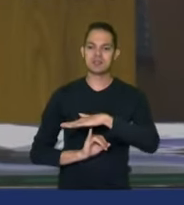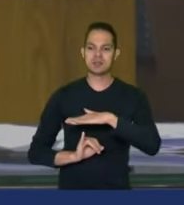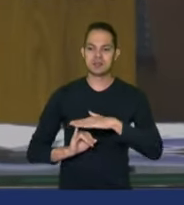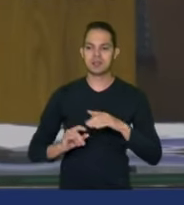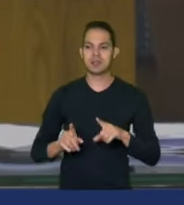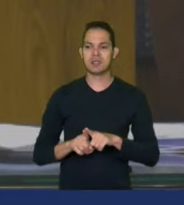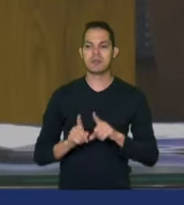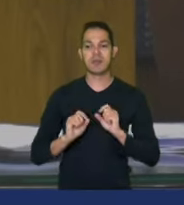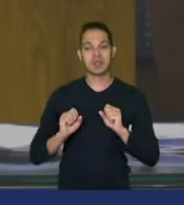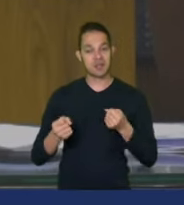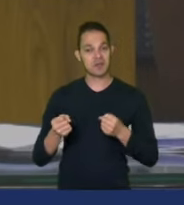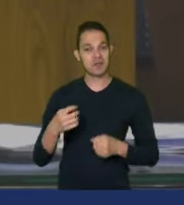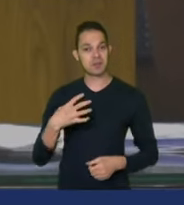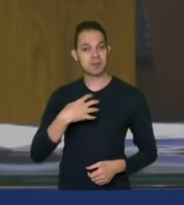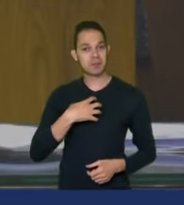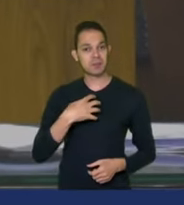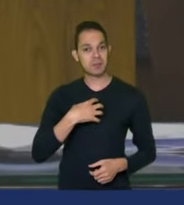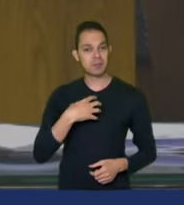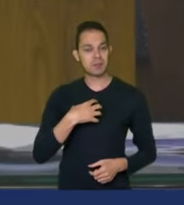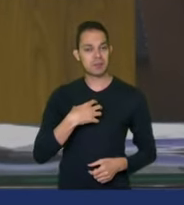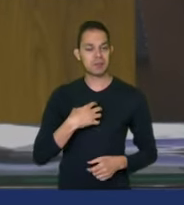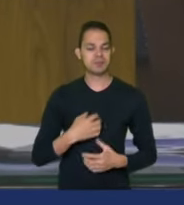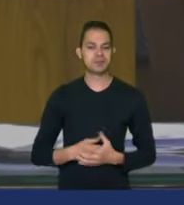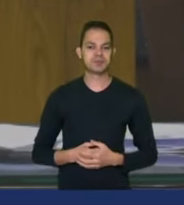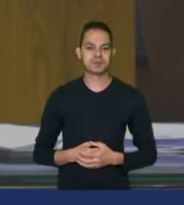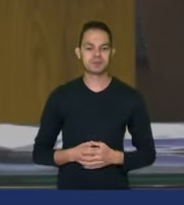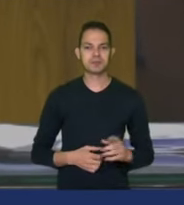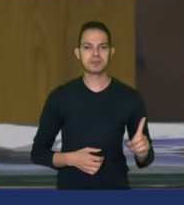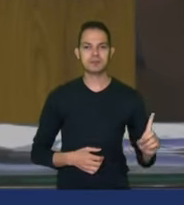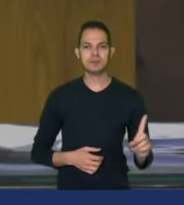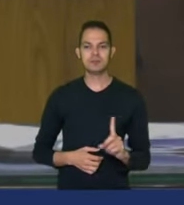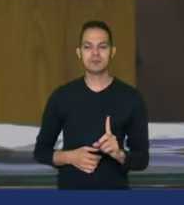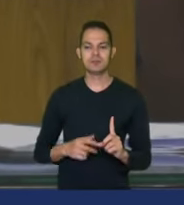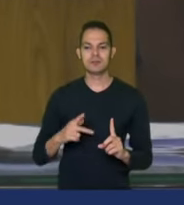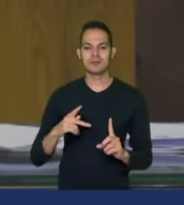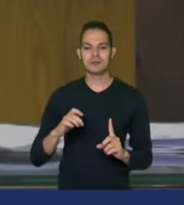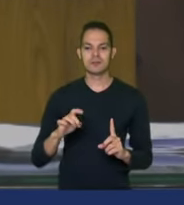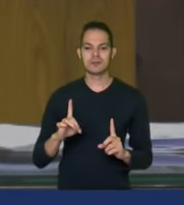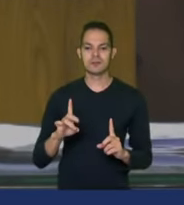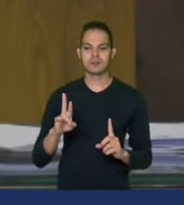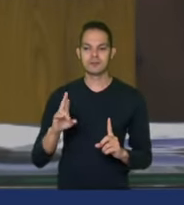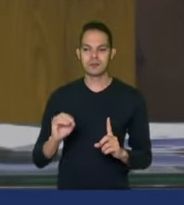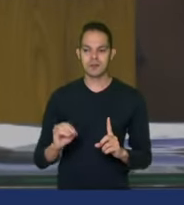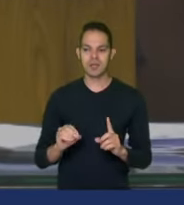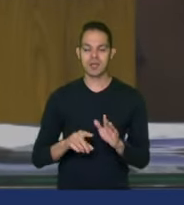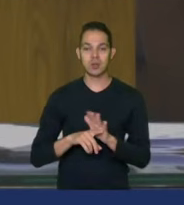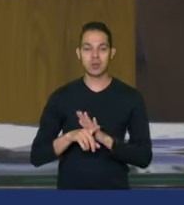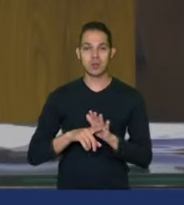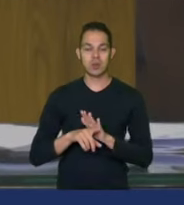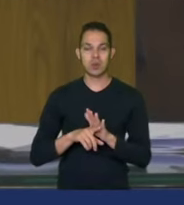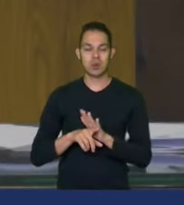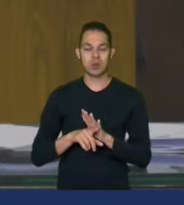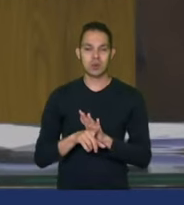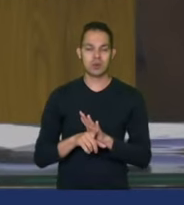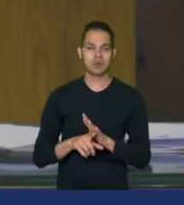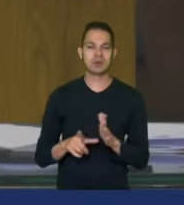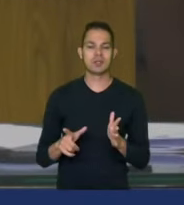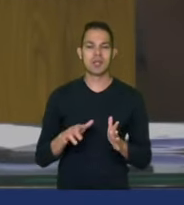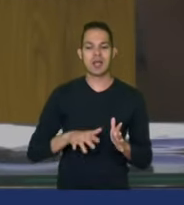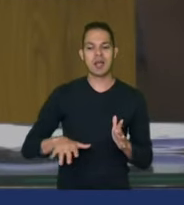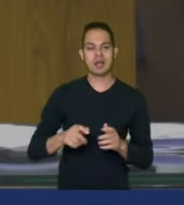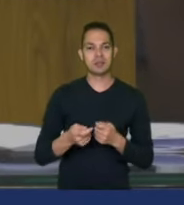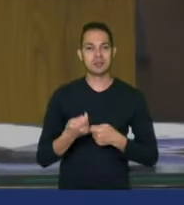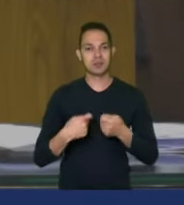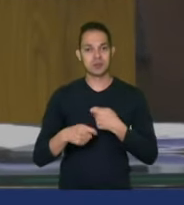Bahia. Vamos ouvir agora o senhor Pedro Garrido da Costa Lima, que é consultor legislativo da Câmara de Deputados na área de economia,